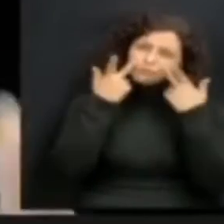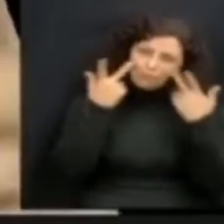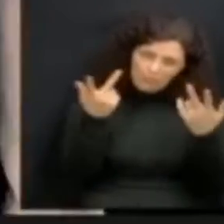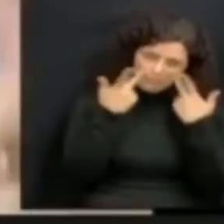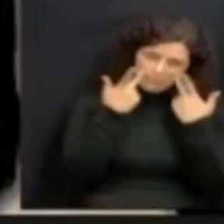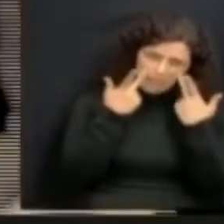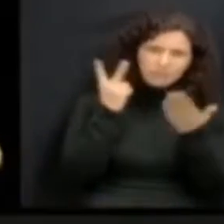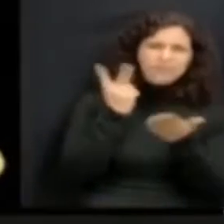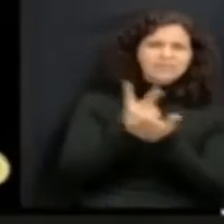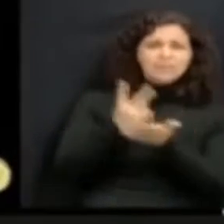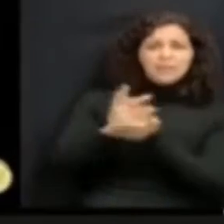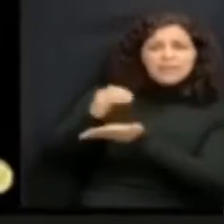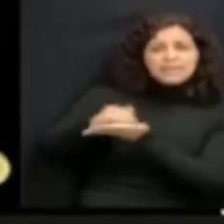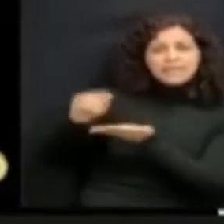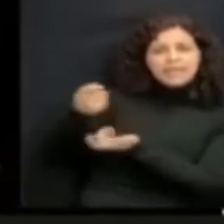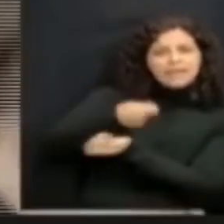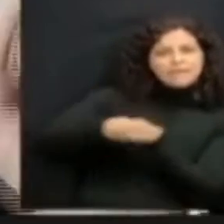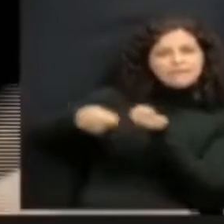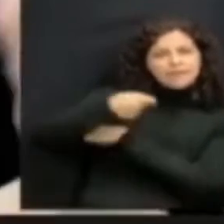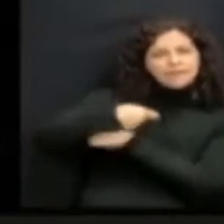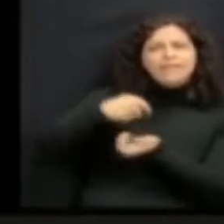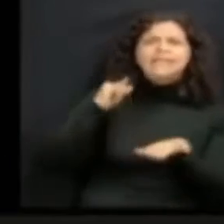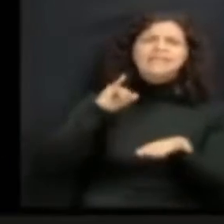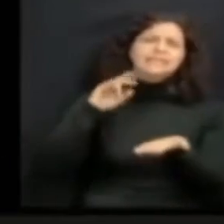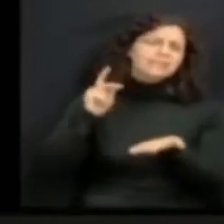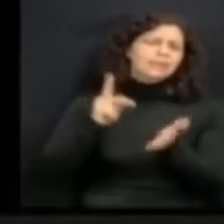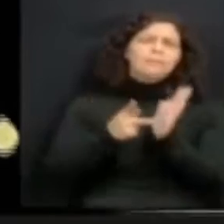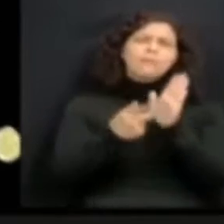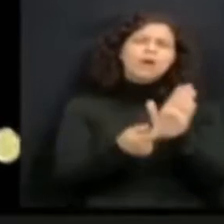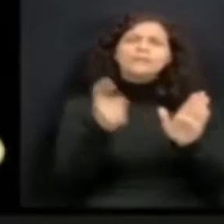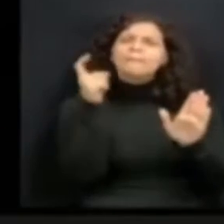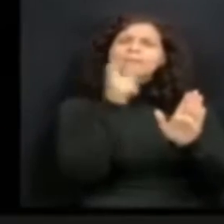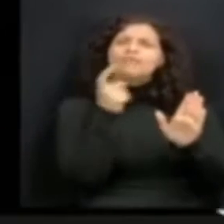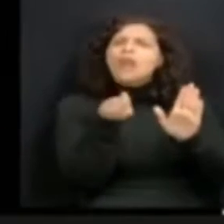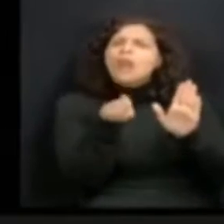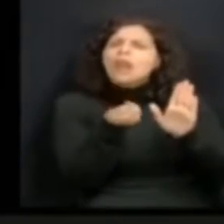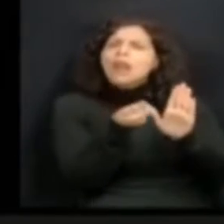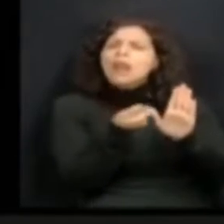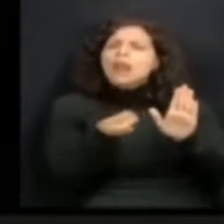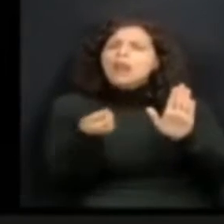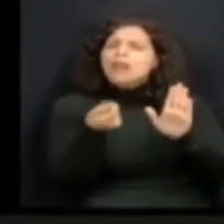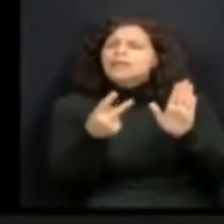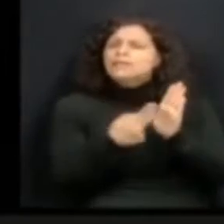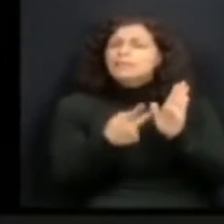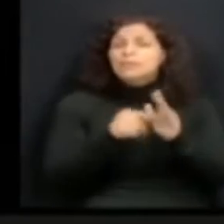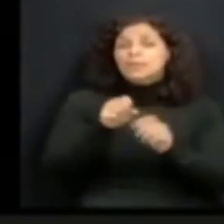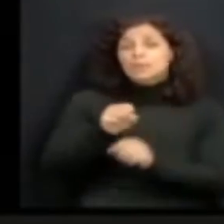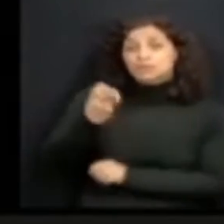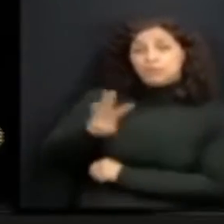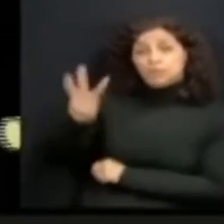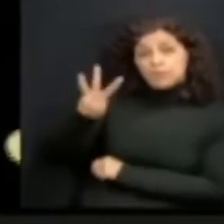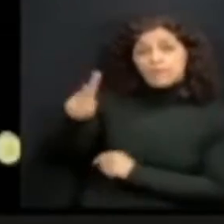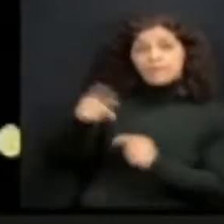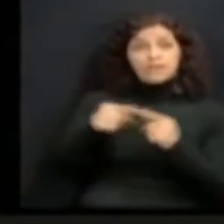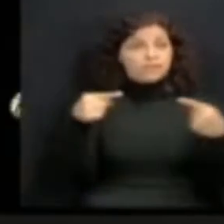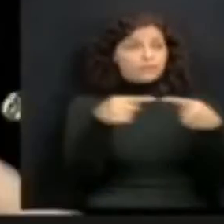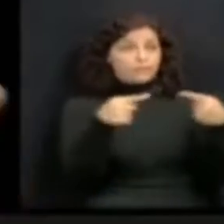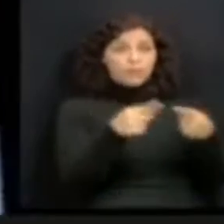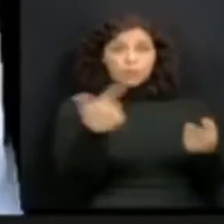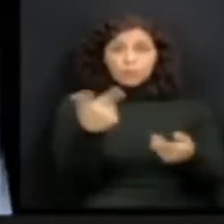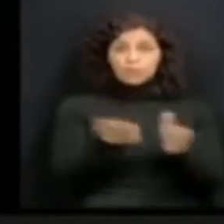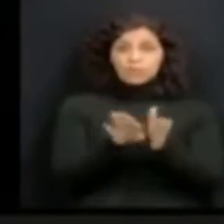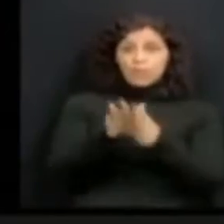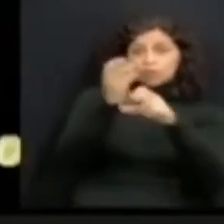é praxe da Secretaria de Fazenda desde o começo. No começo era porque tinha um sistema de informação que não conversava com o outro, que o